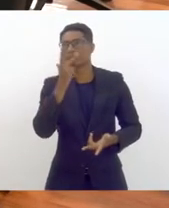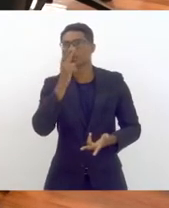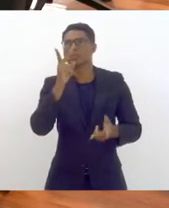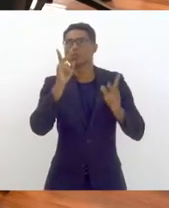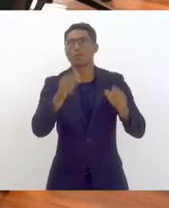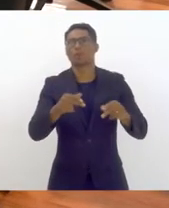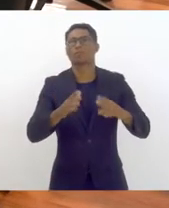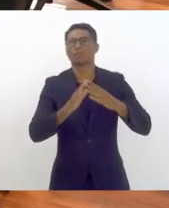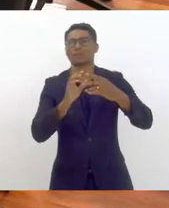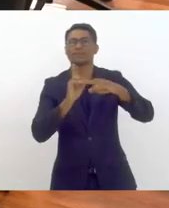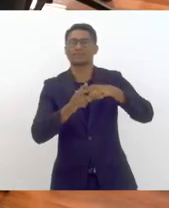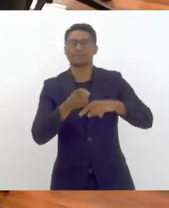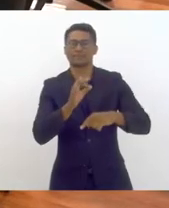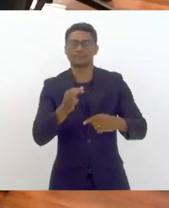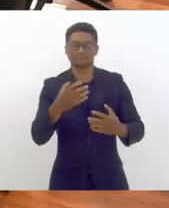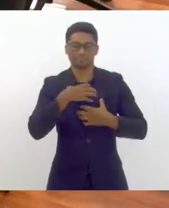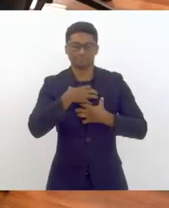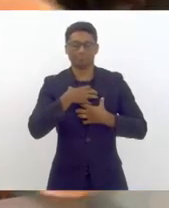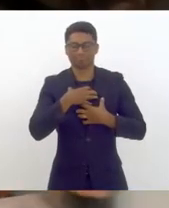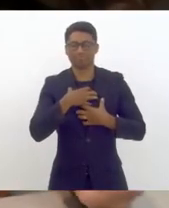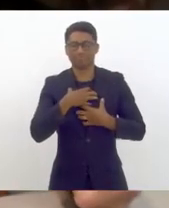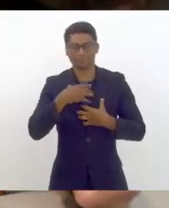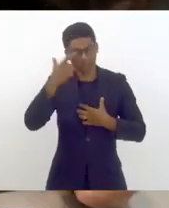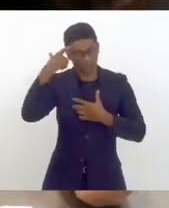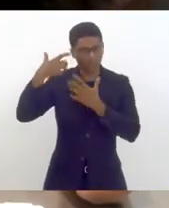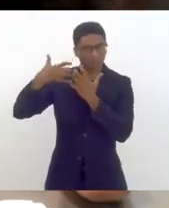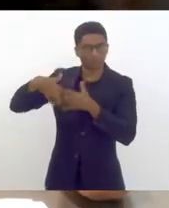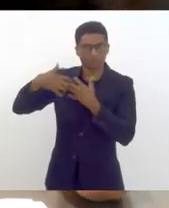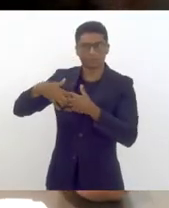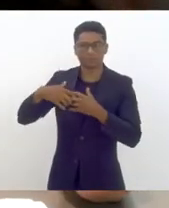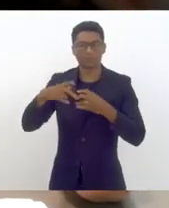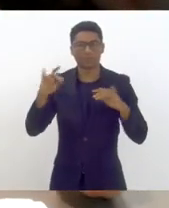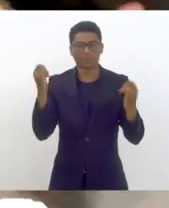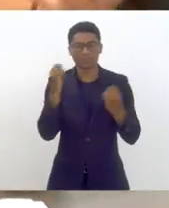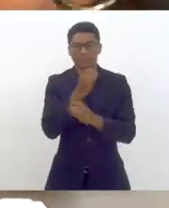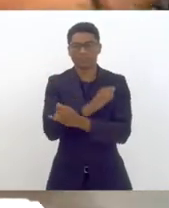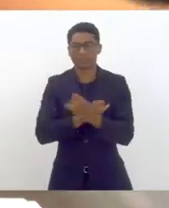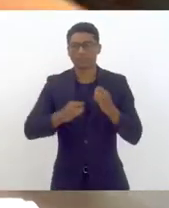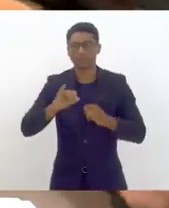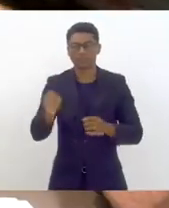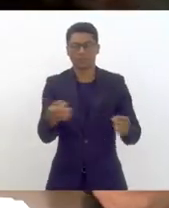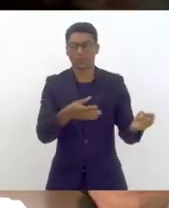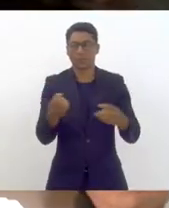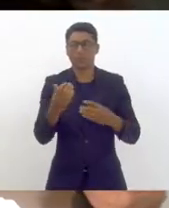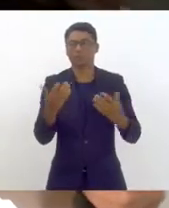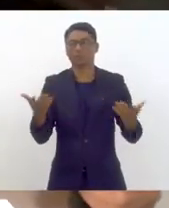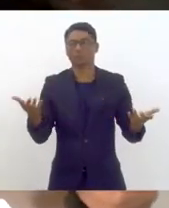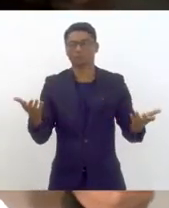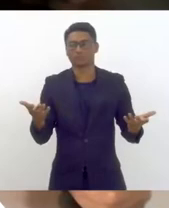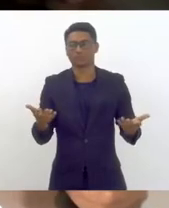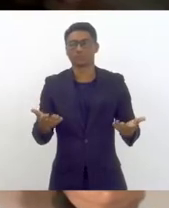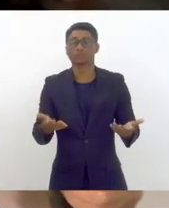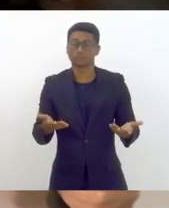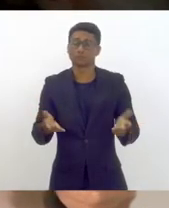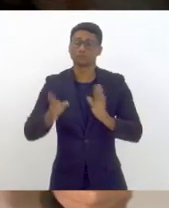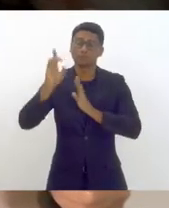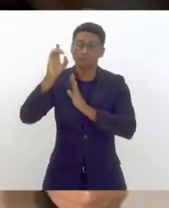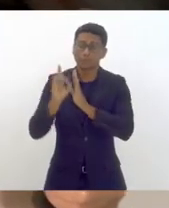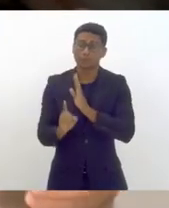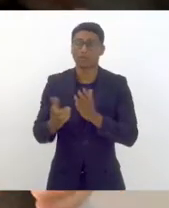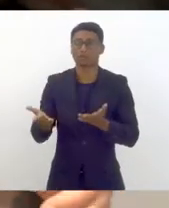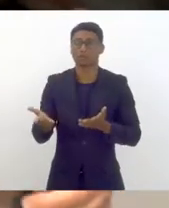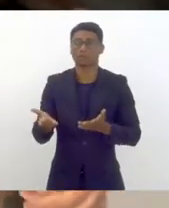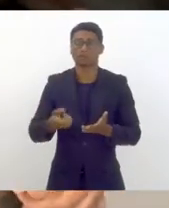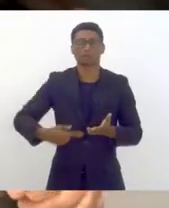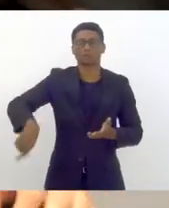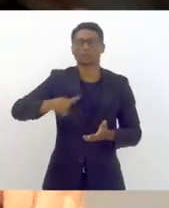O nosso templo de renovação, de reflexão, de reposição das energias. E isso é, vamos dizer assim, um direito que a gente não pode abrir mão